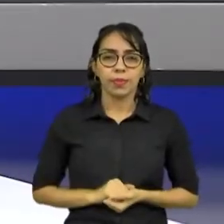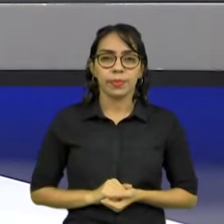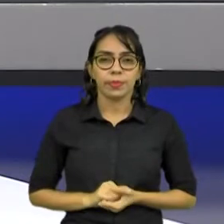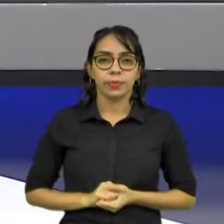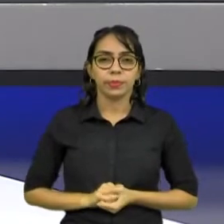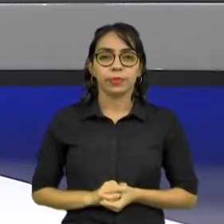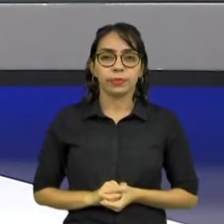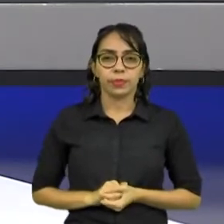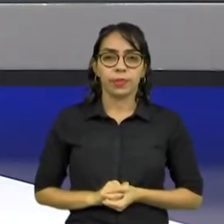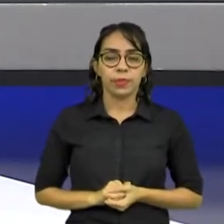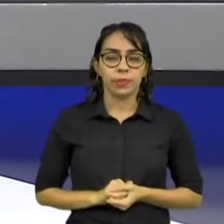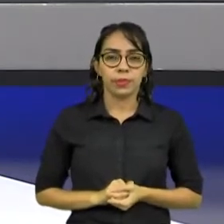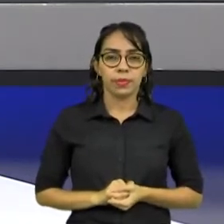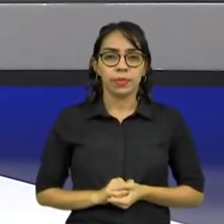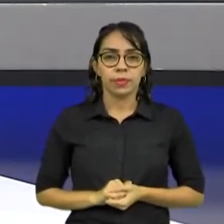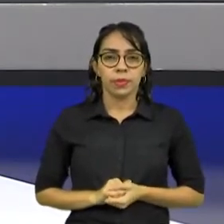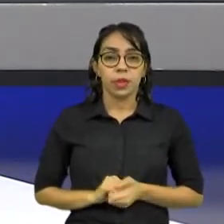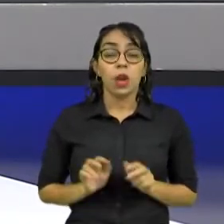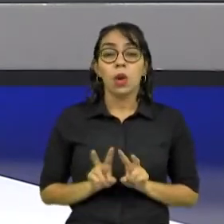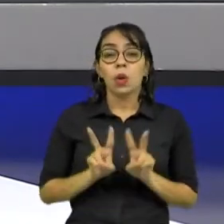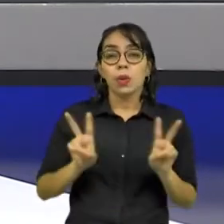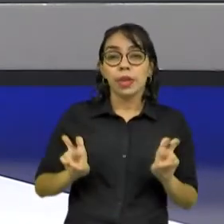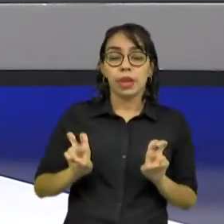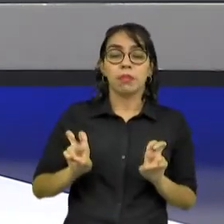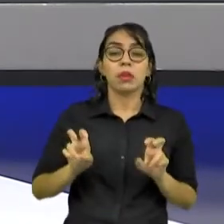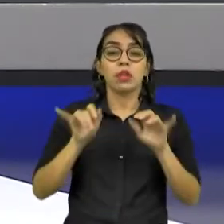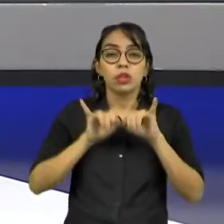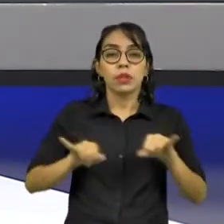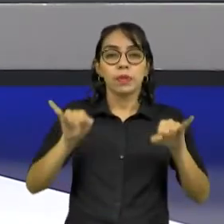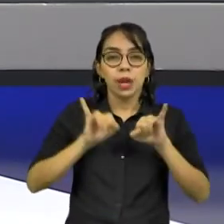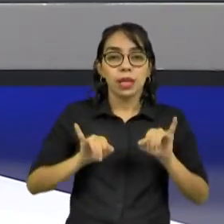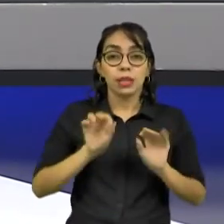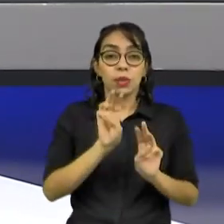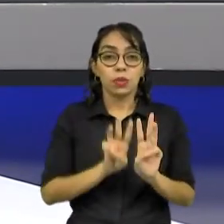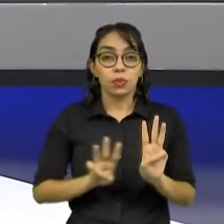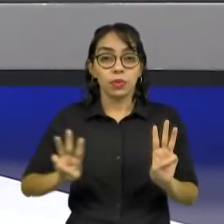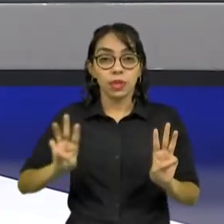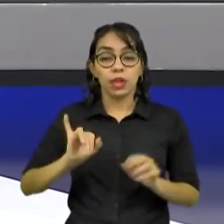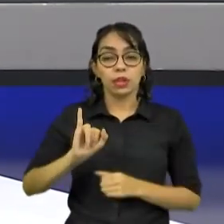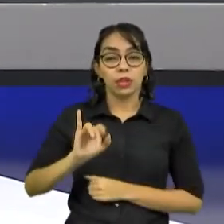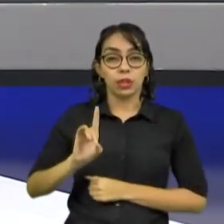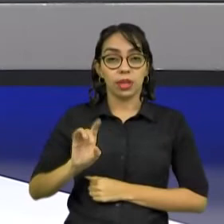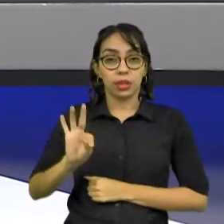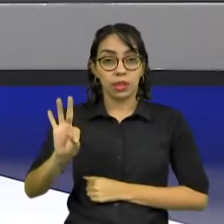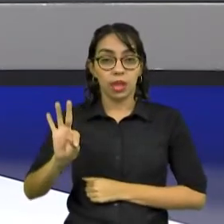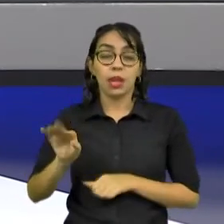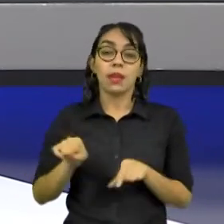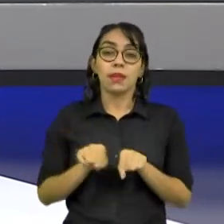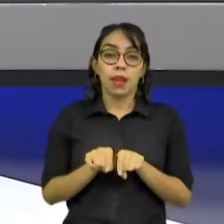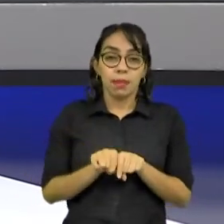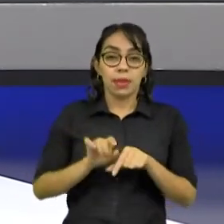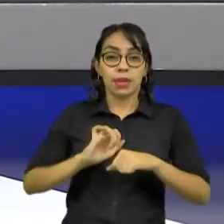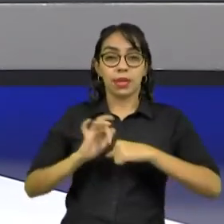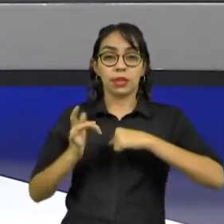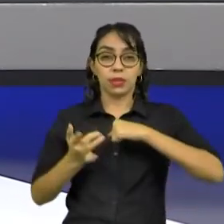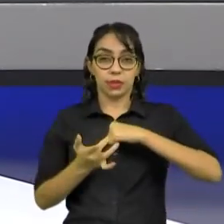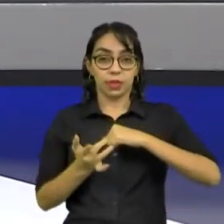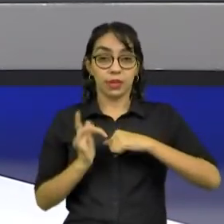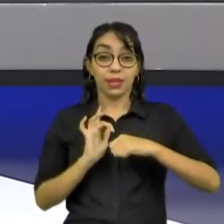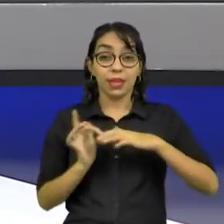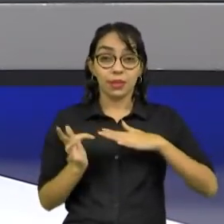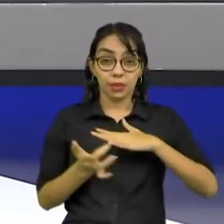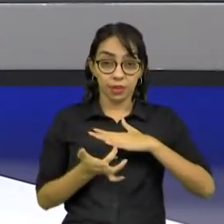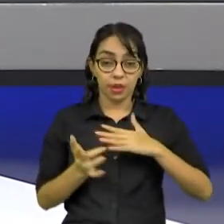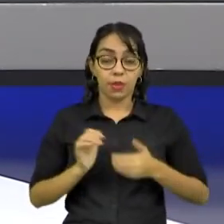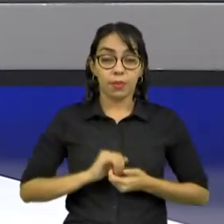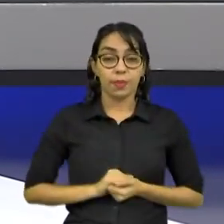A divulgação das vagas de emprego acontece no site do IDT e também nas redes sociais do Instituto. As